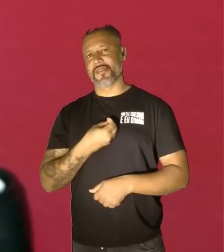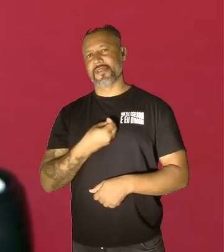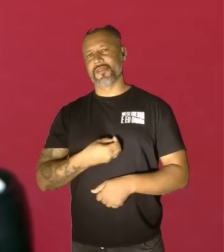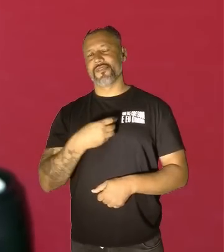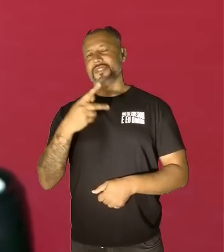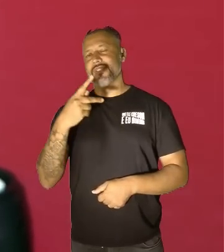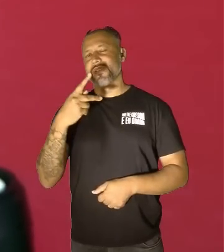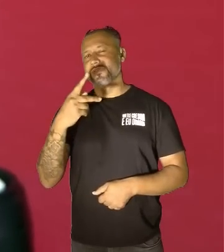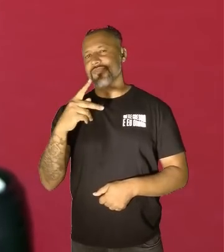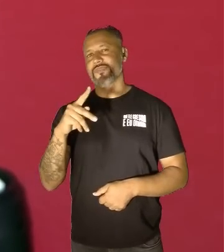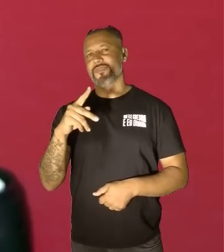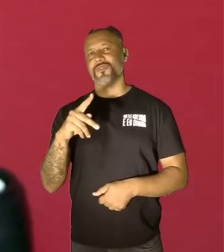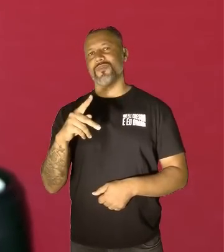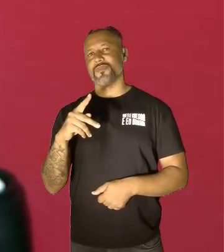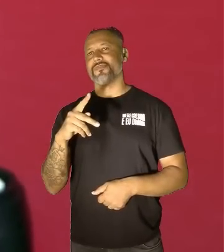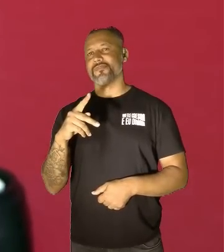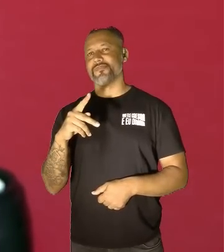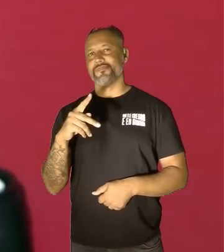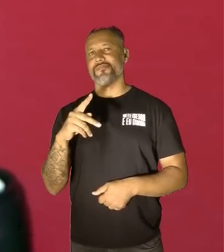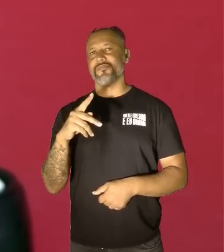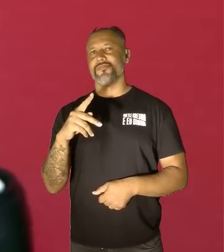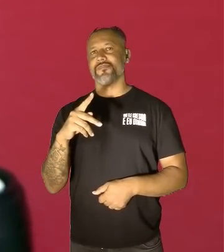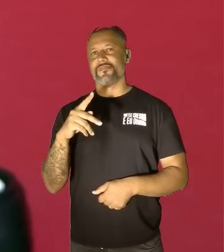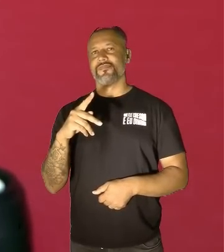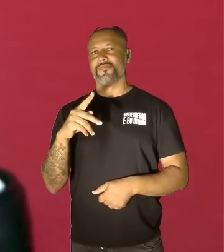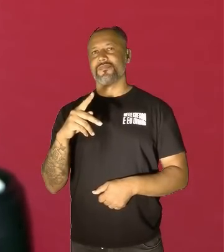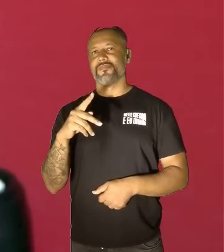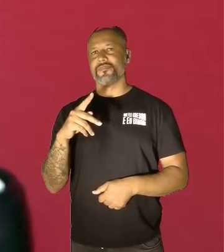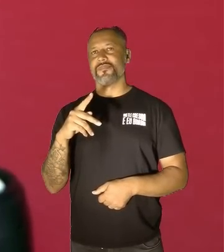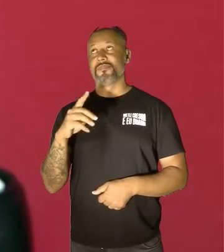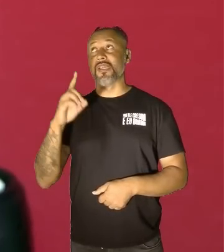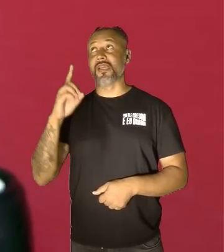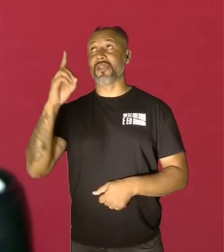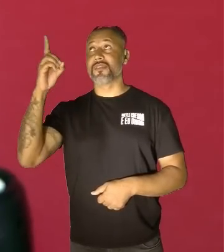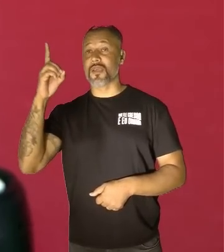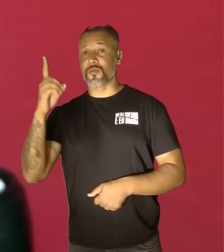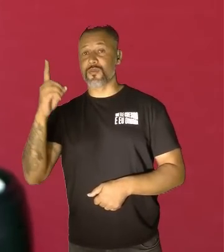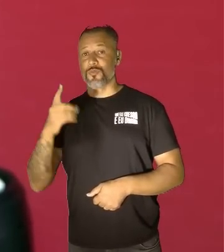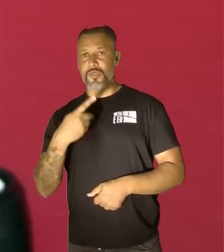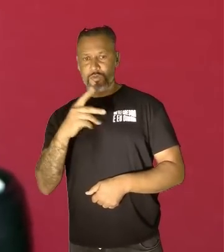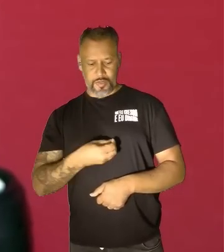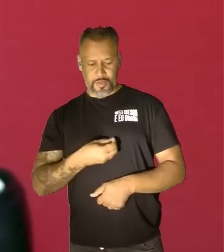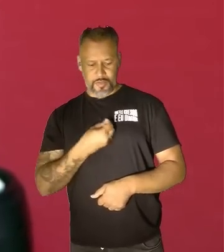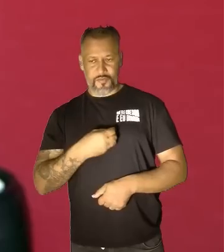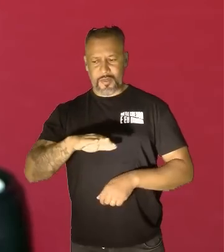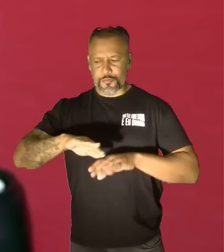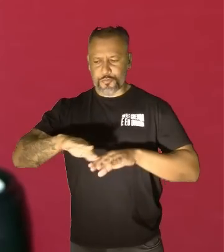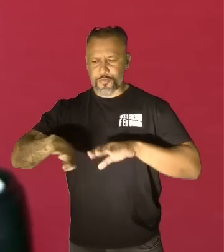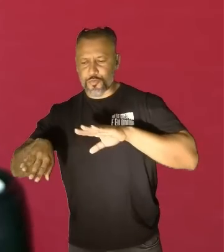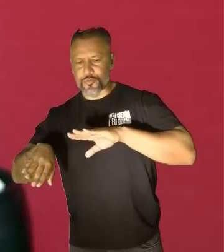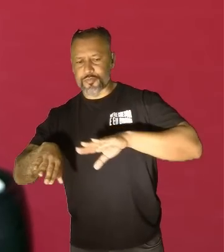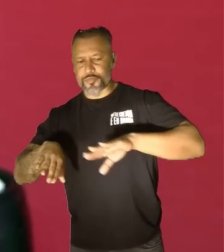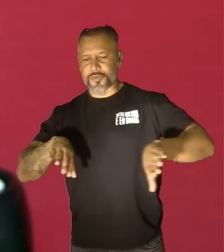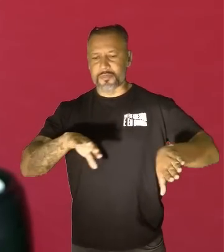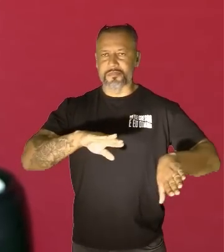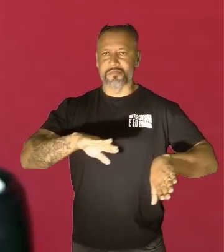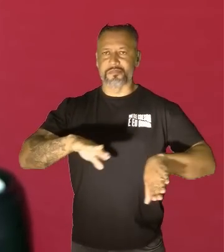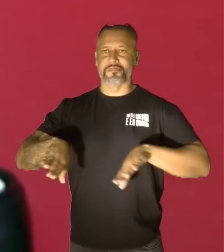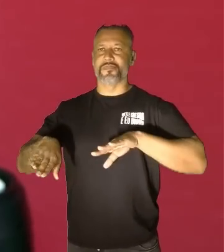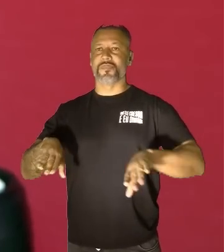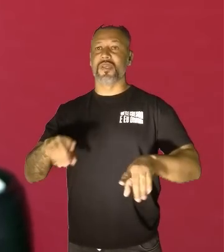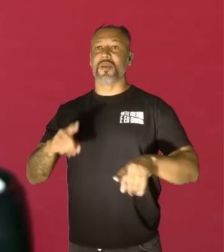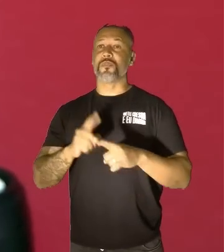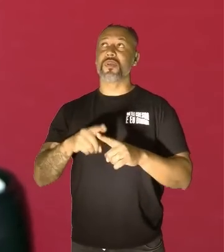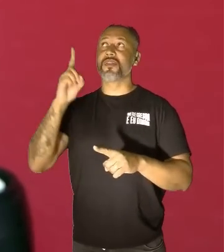Deus está tirando algo, porque não cabe mais em você. Não cabe. Você precisa se vestir do seu futuro e entender que todos